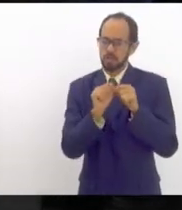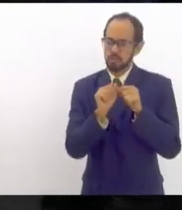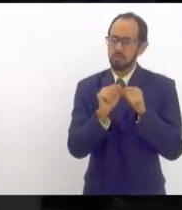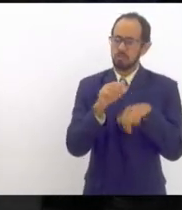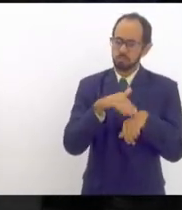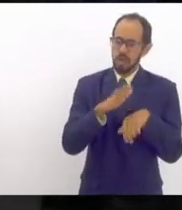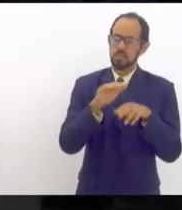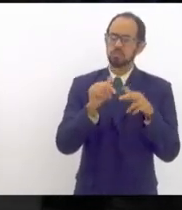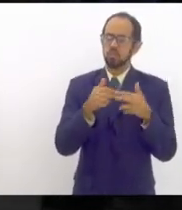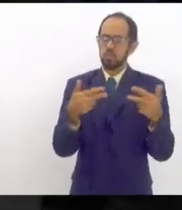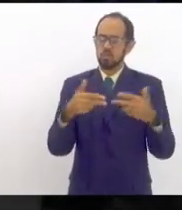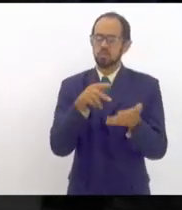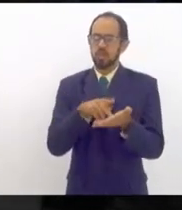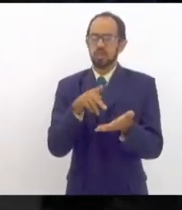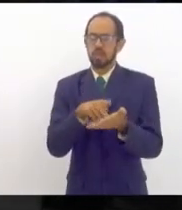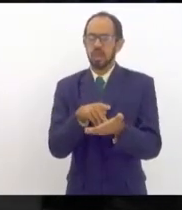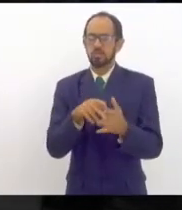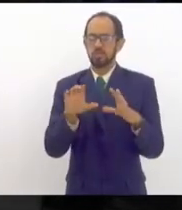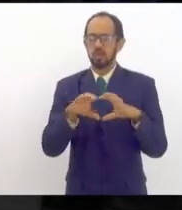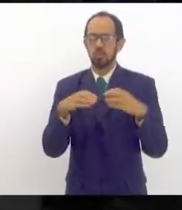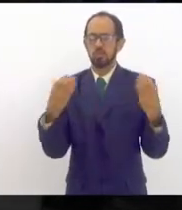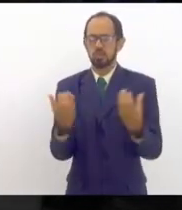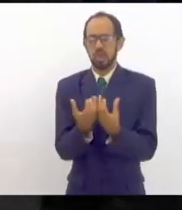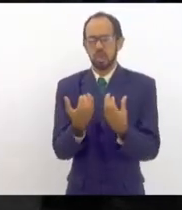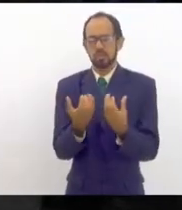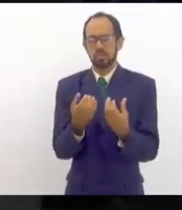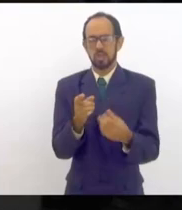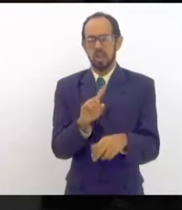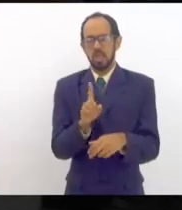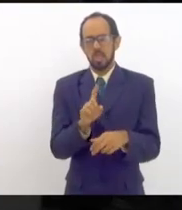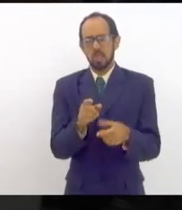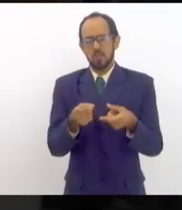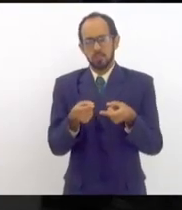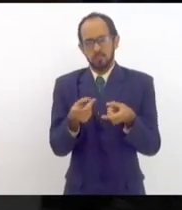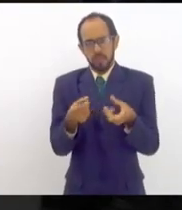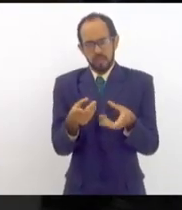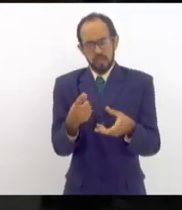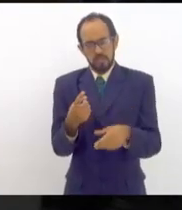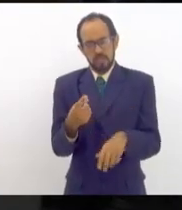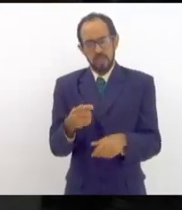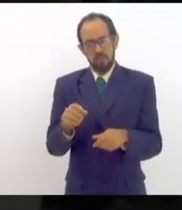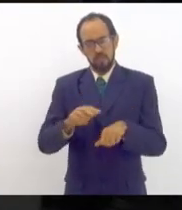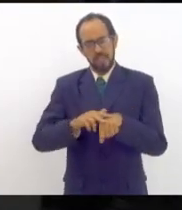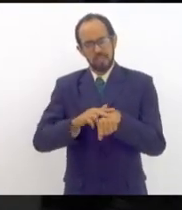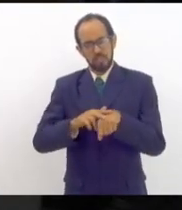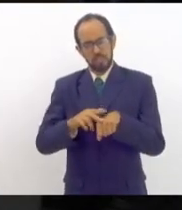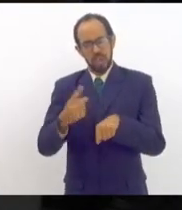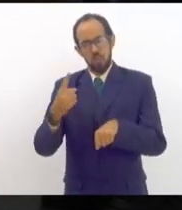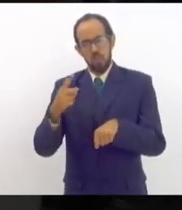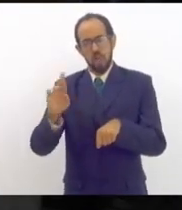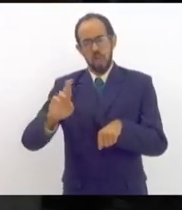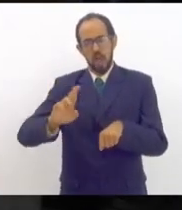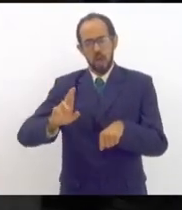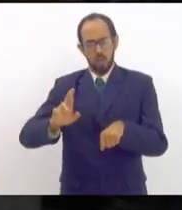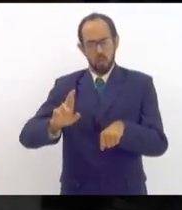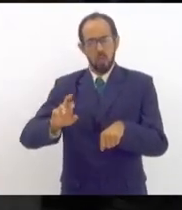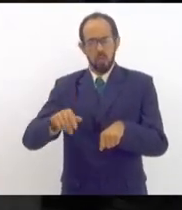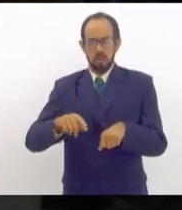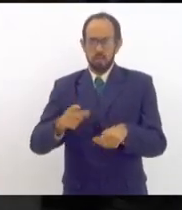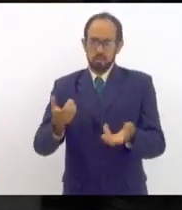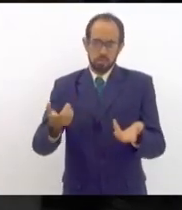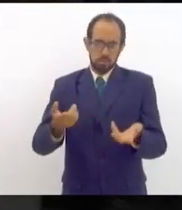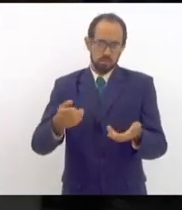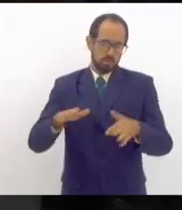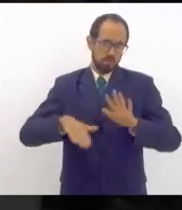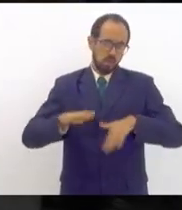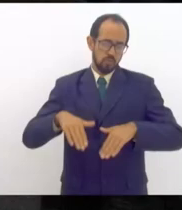comunidade né que ela deixasse de vender a verdinha a r$ 1 e fazer Apologia isso e sim talvez no quintal